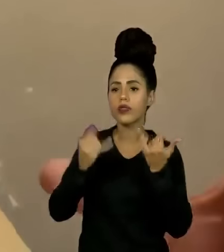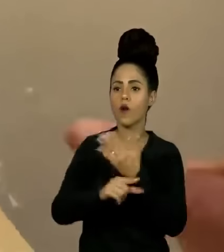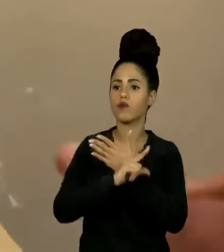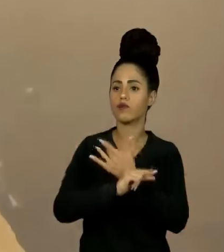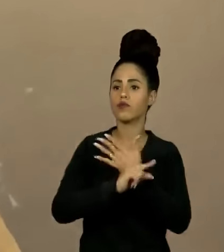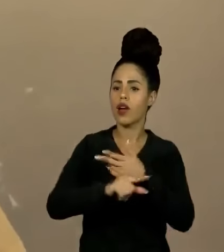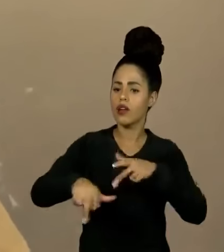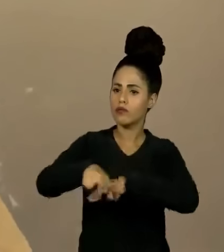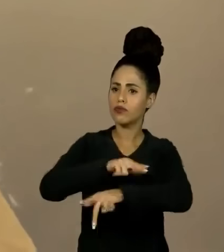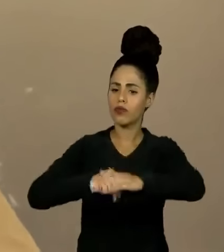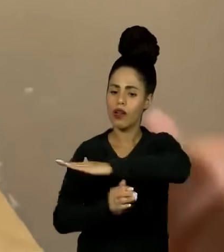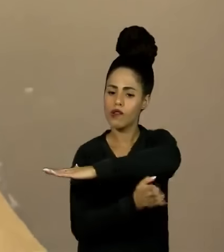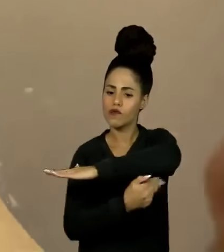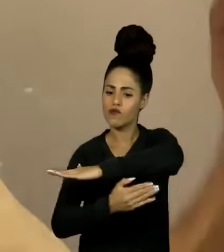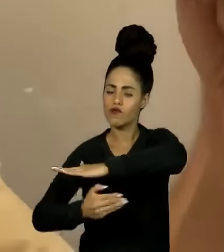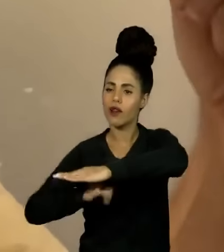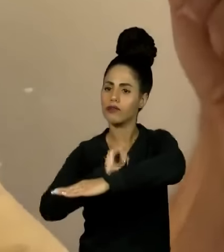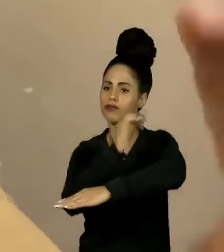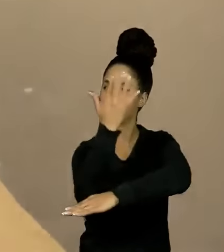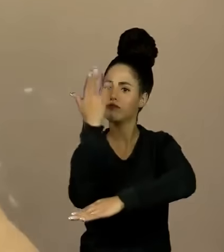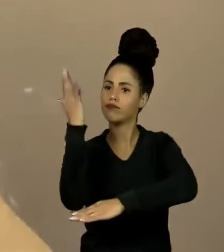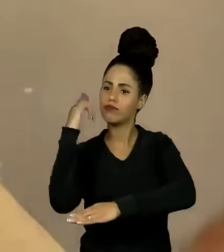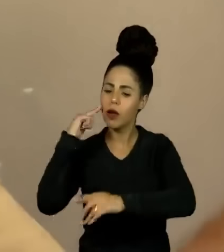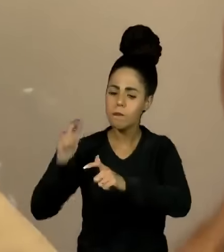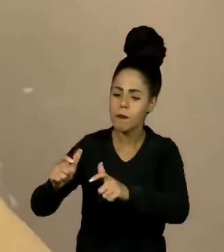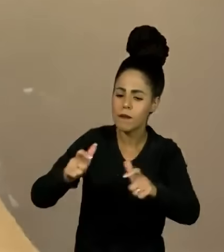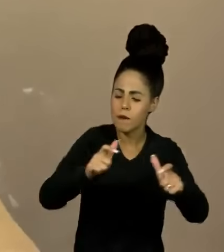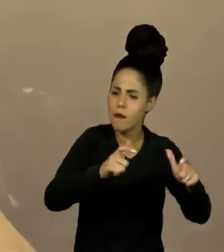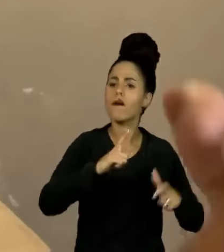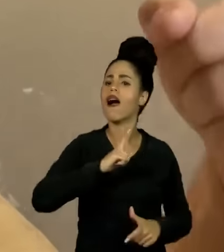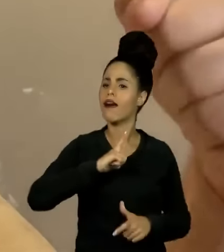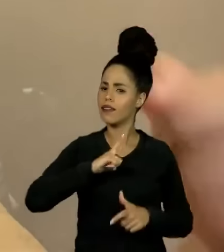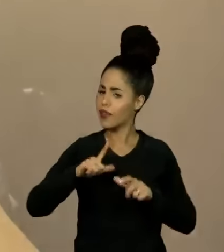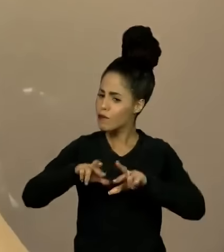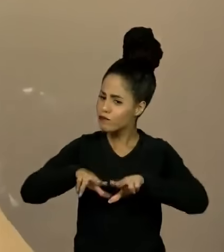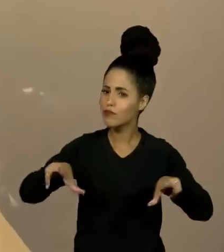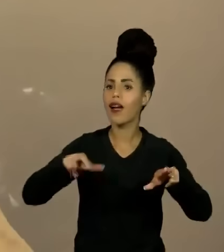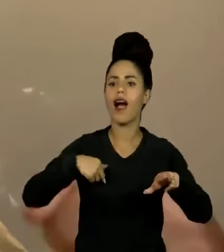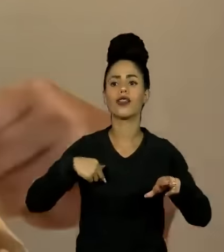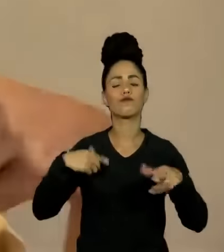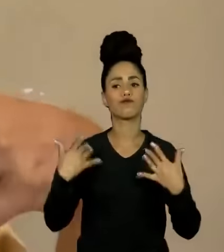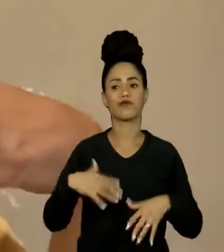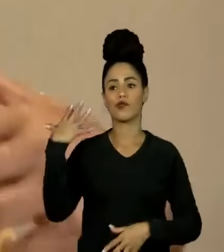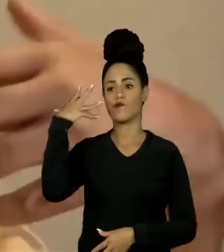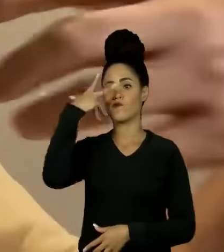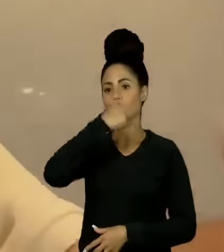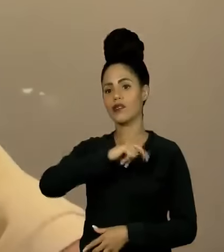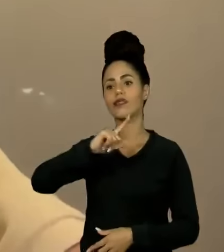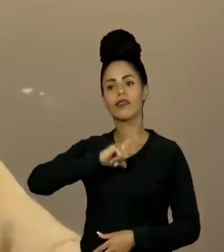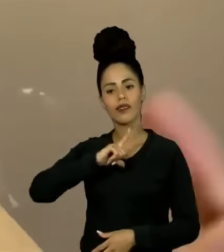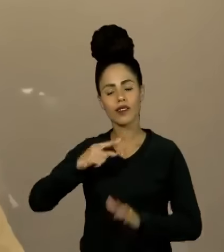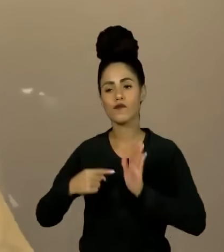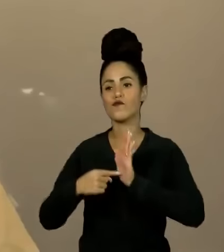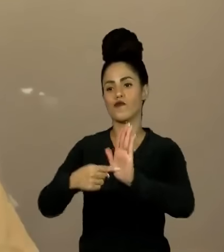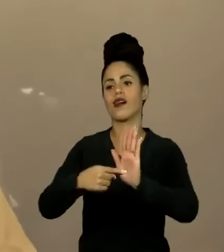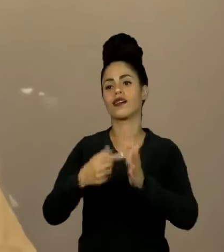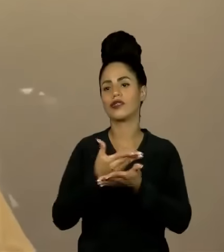uma diversidade geográfica, geológica, hidrográfica muito relevante, que redunda em